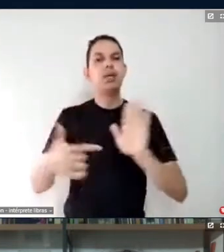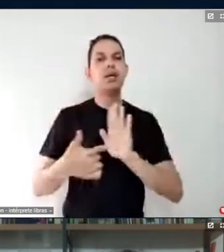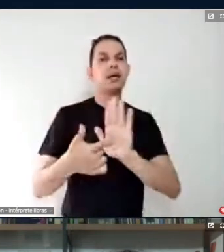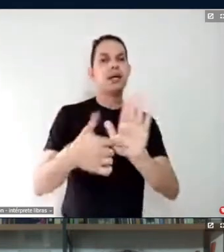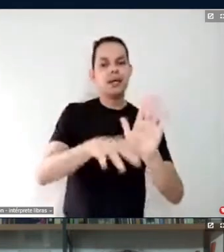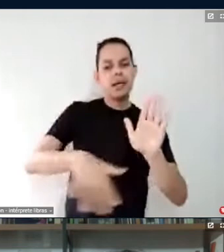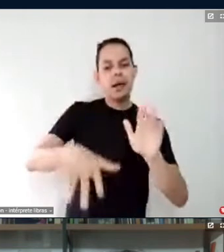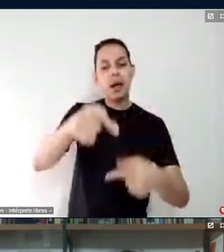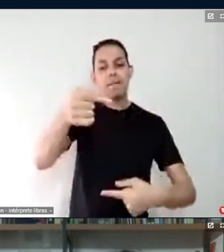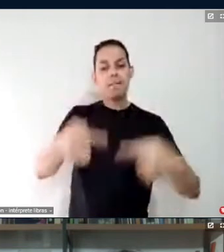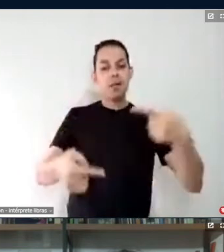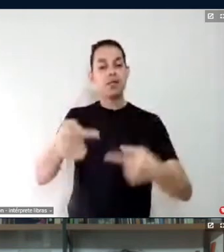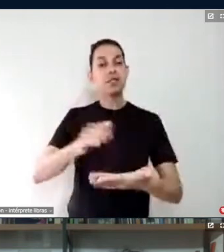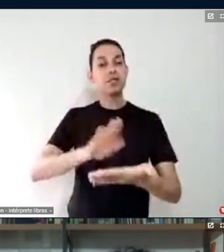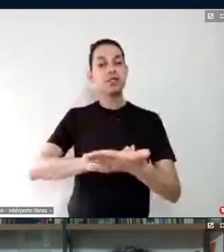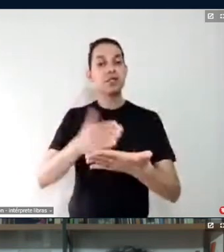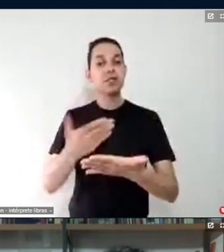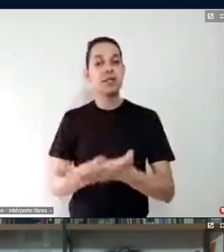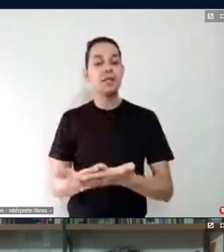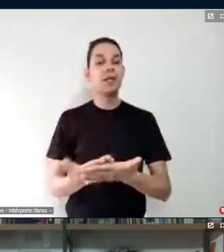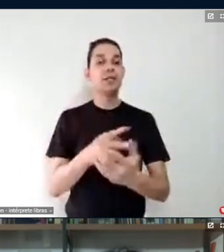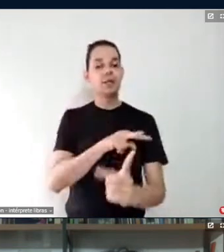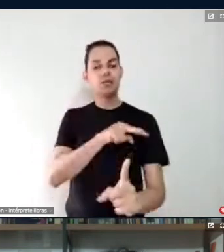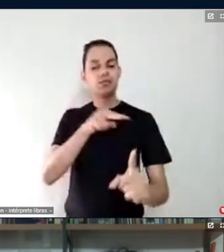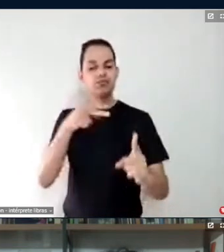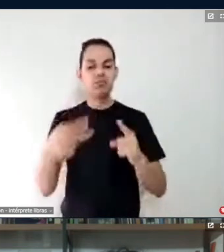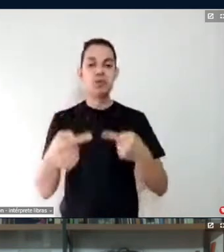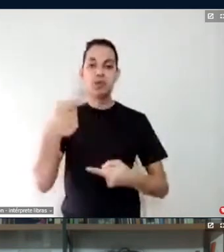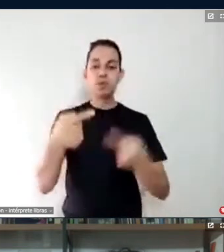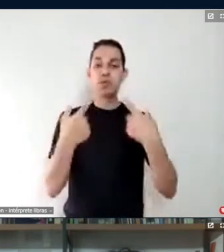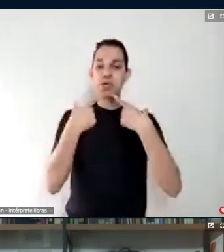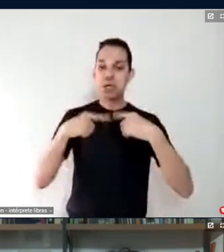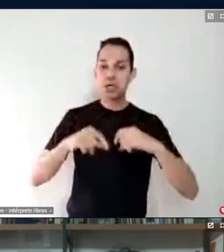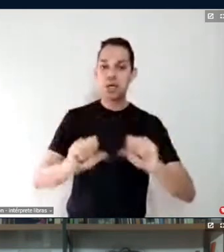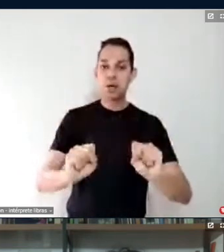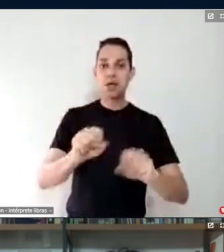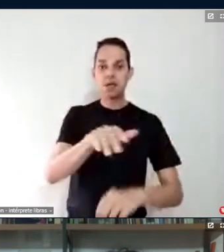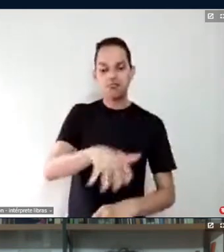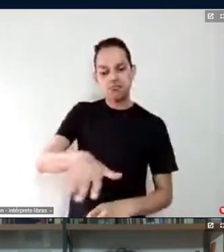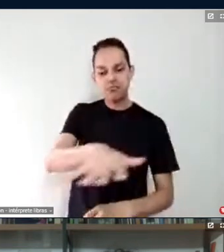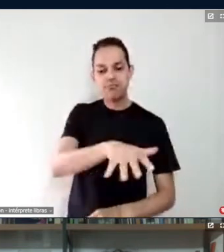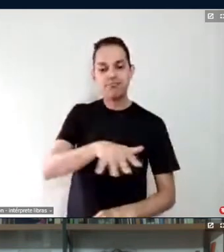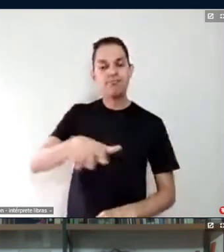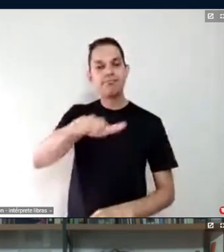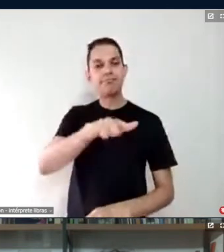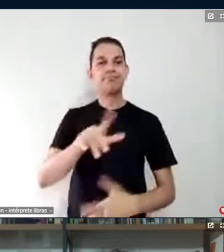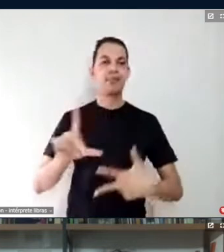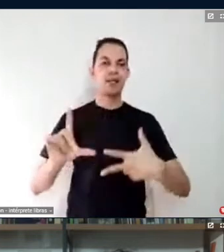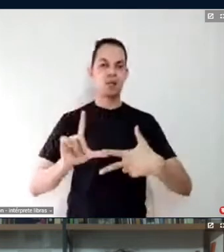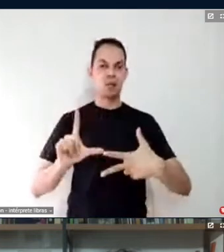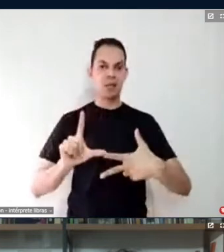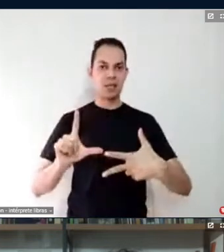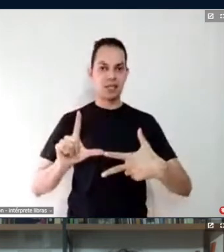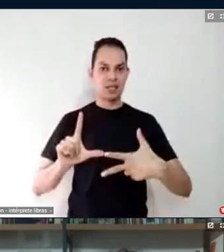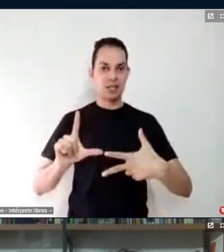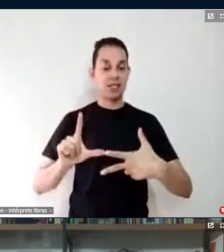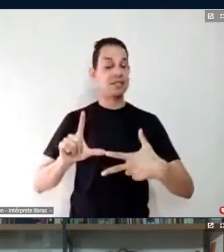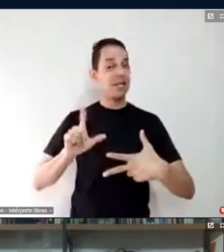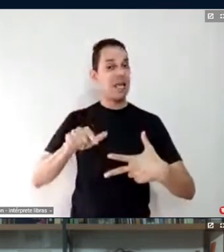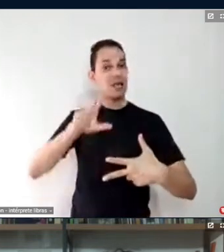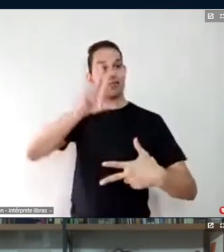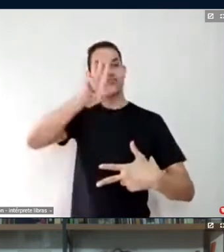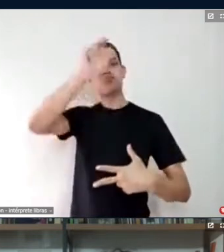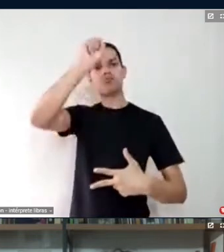interpretação na perspectiva de uma política linguística no âmbito da esfera legislativa, que é muito forte,